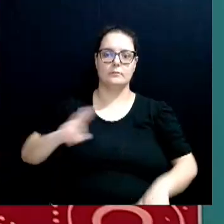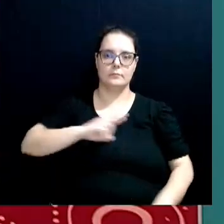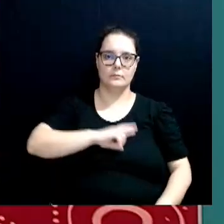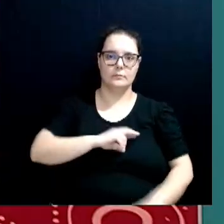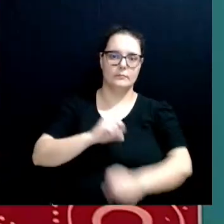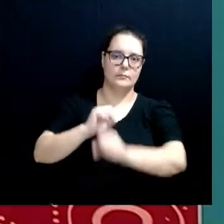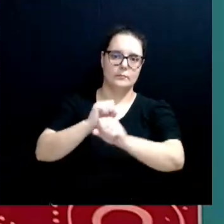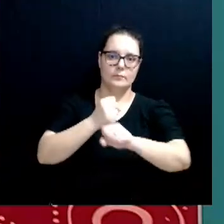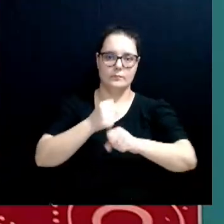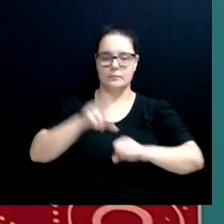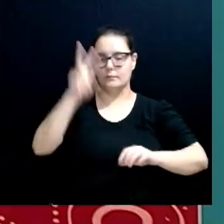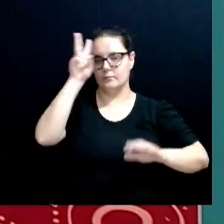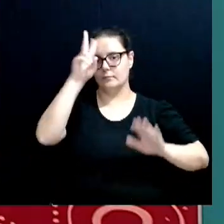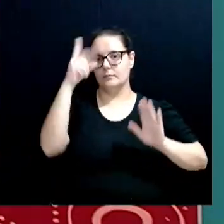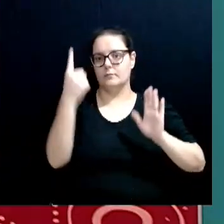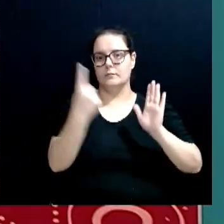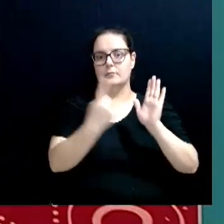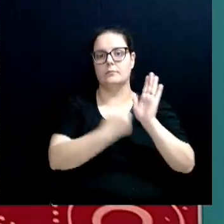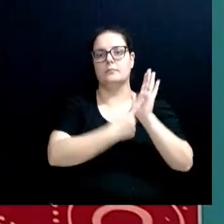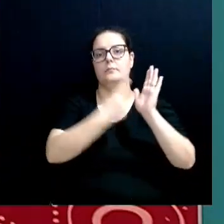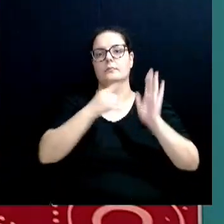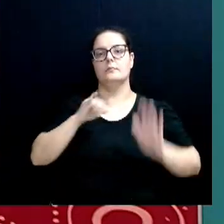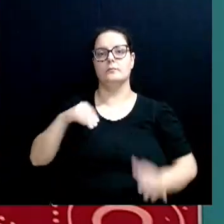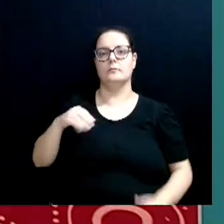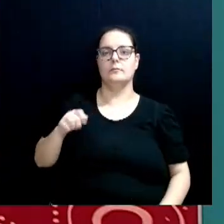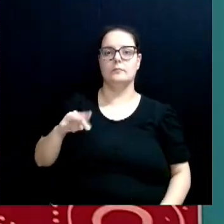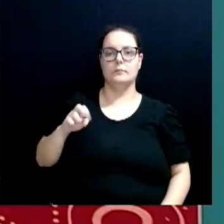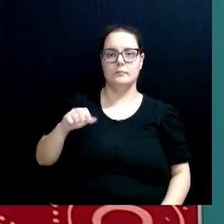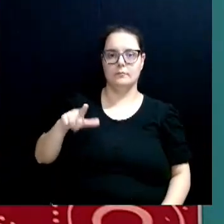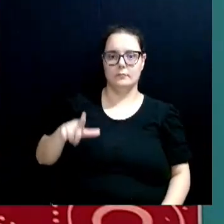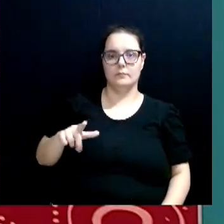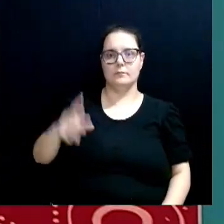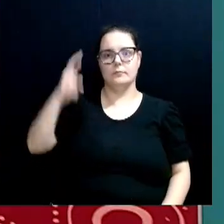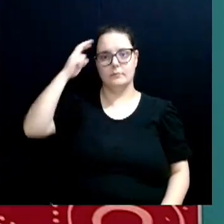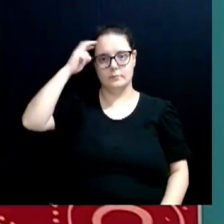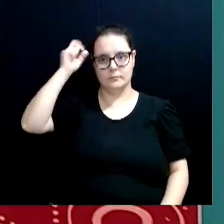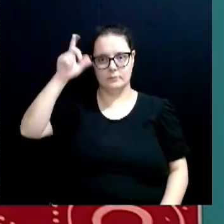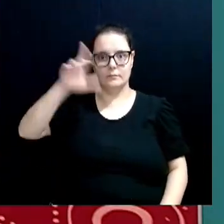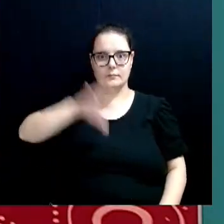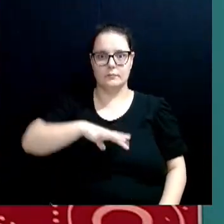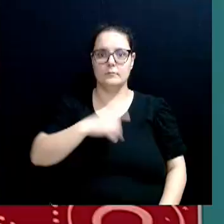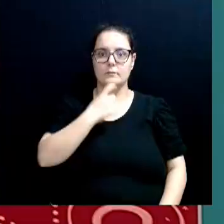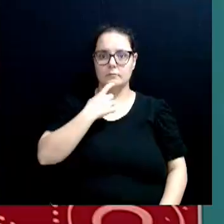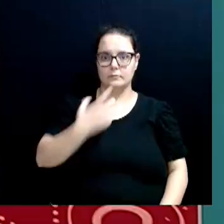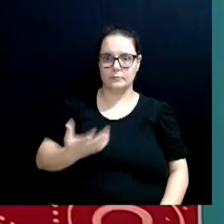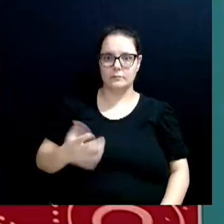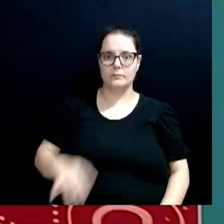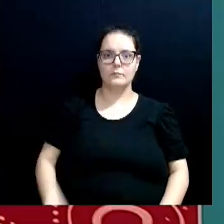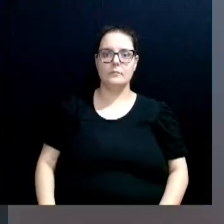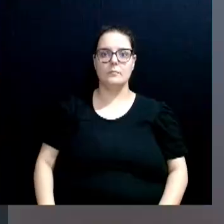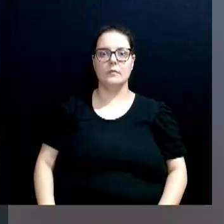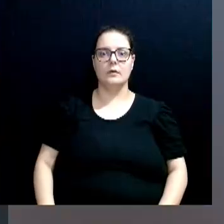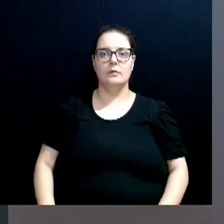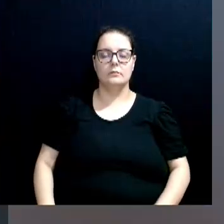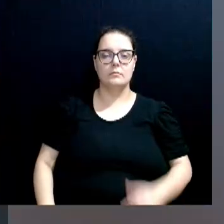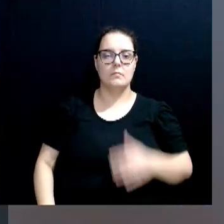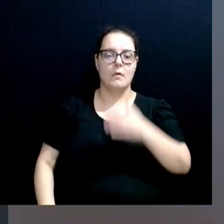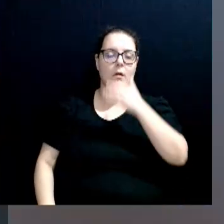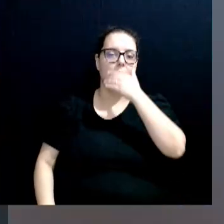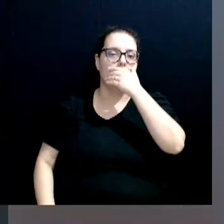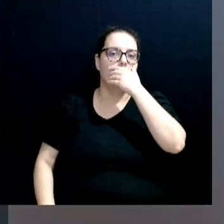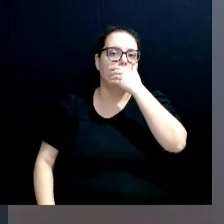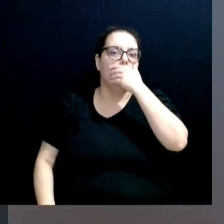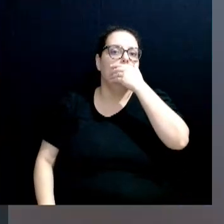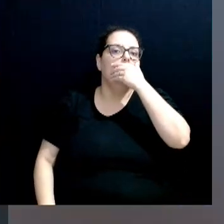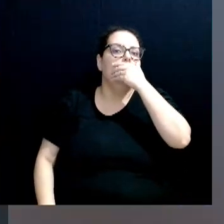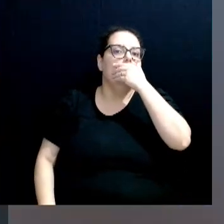patrimônio imaterial e cultural do município de Campinas. E nós fizemos essa proposta dentro